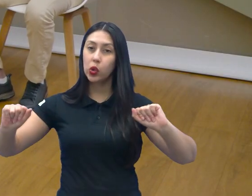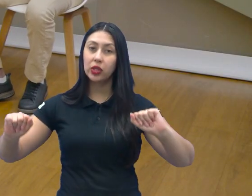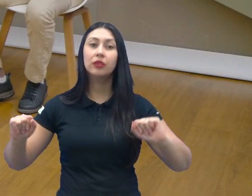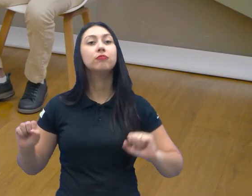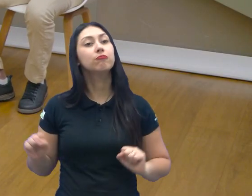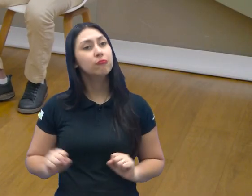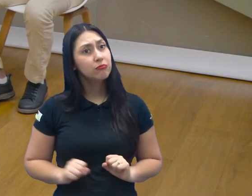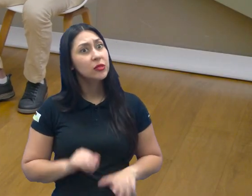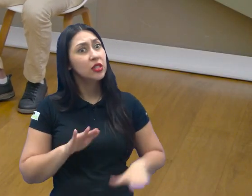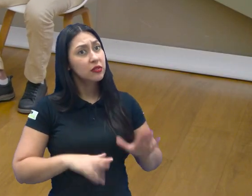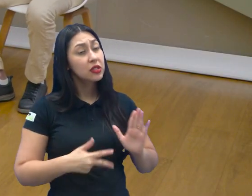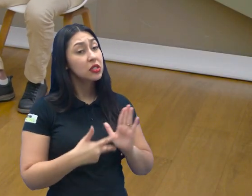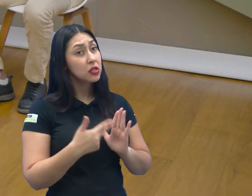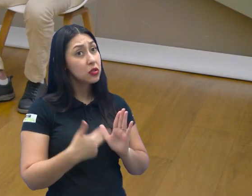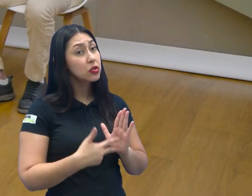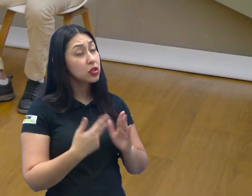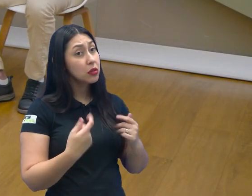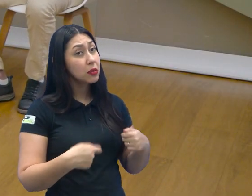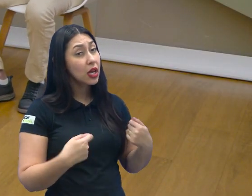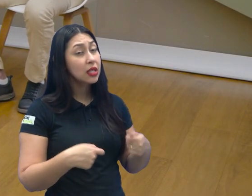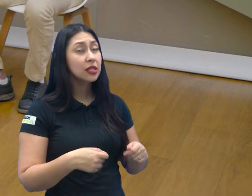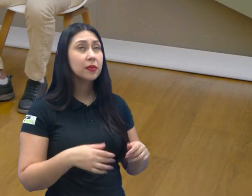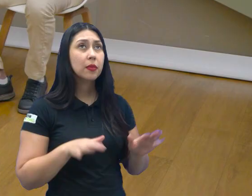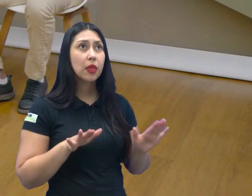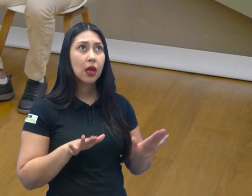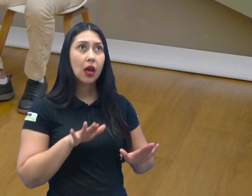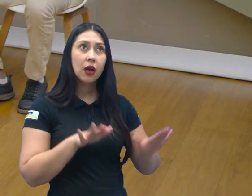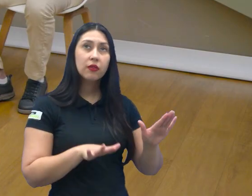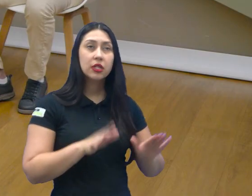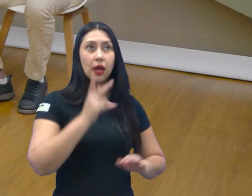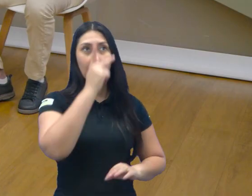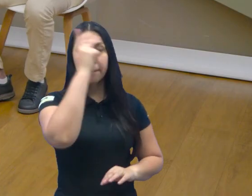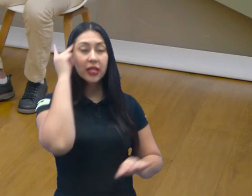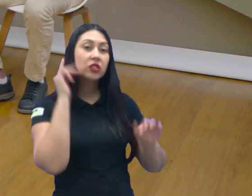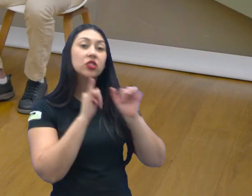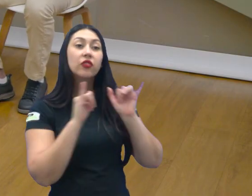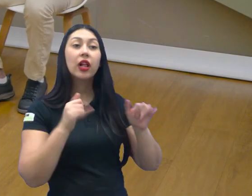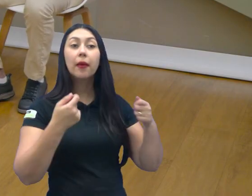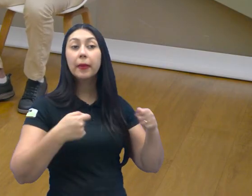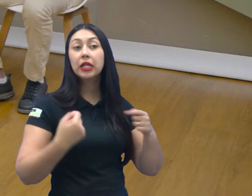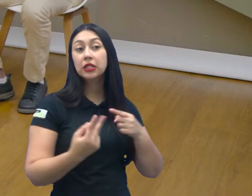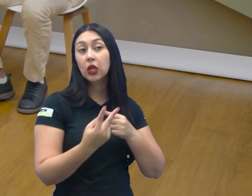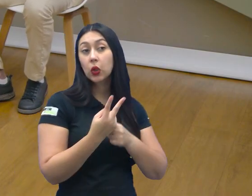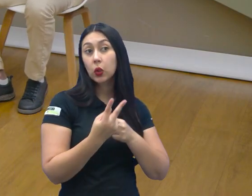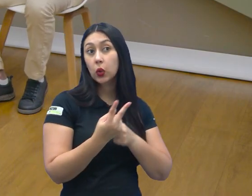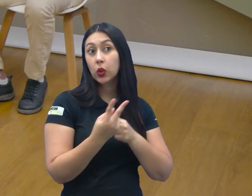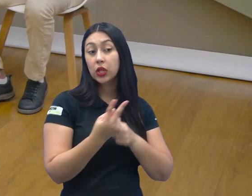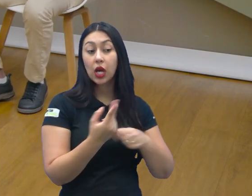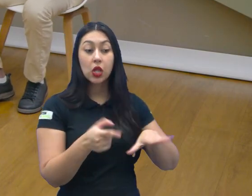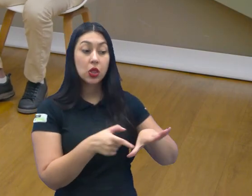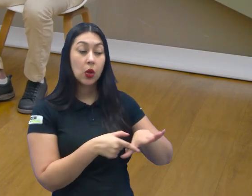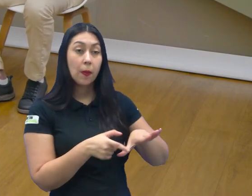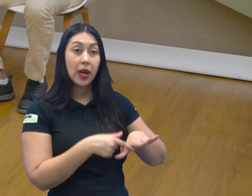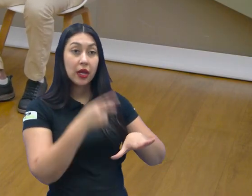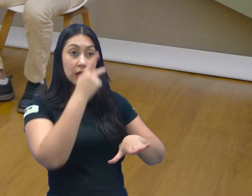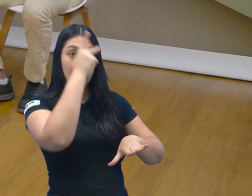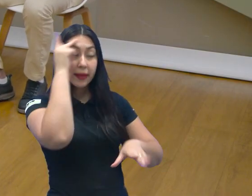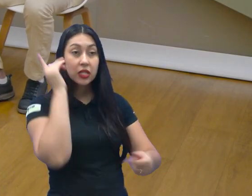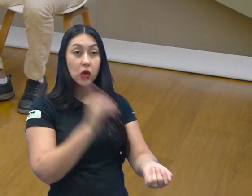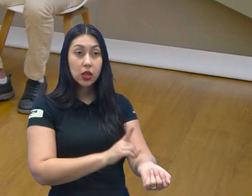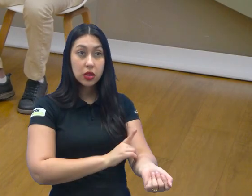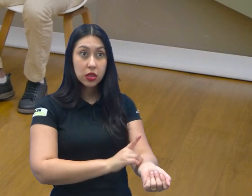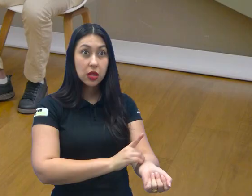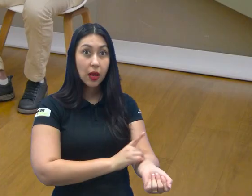caso é cirúrgico mesmo. Sim. E um pé, assim, as pessoas costumam falar que tem que tomar muito cuidado com os pés das pessoas que sofrem com diabetes.